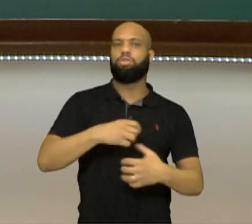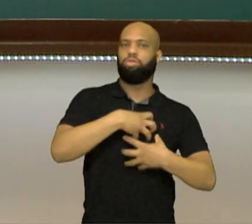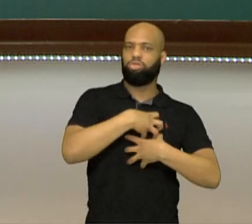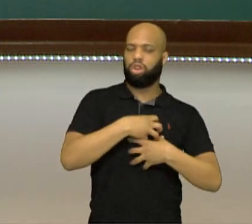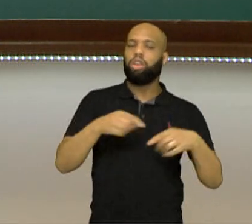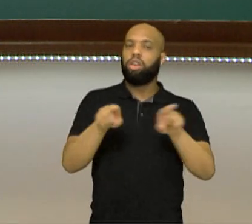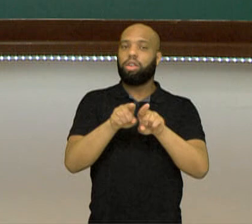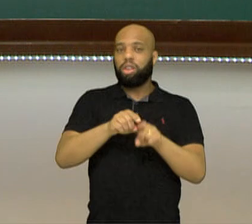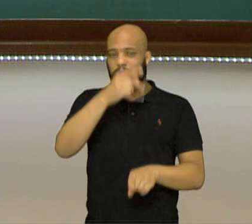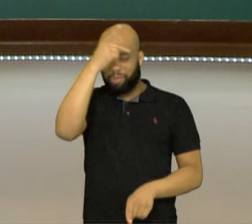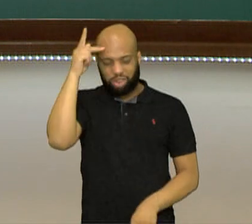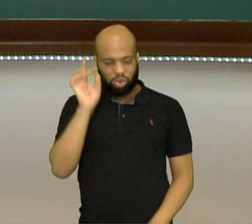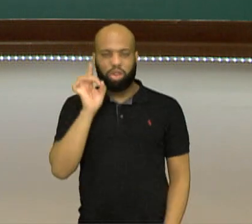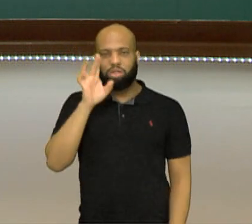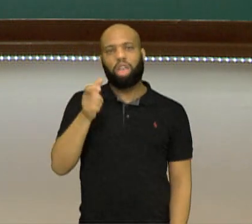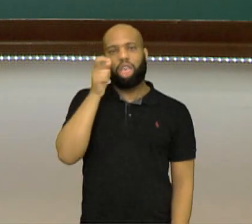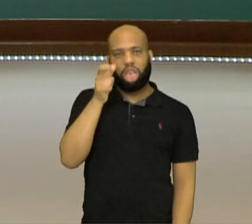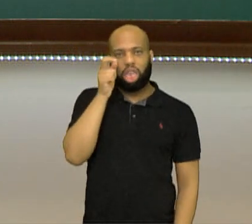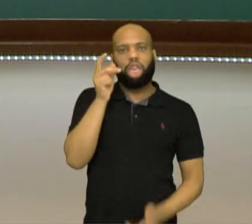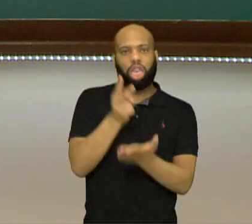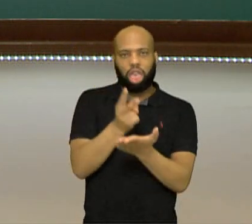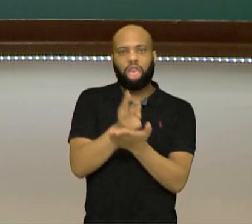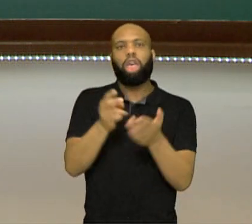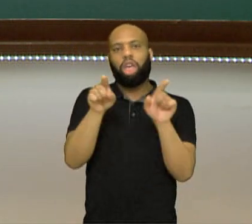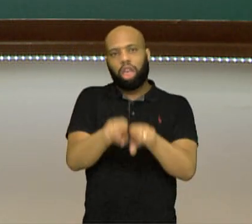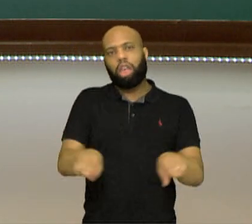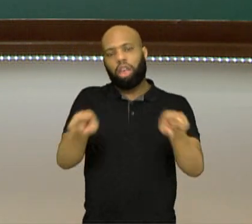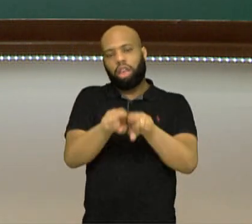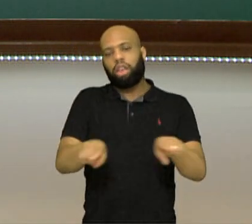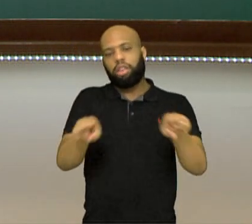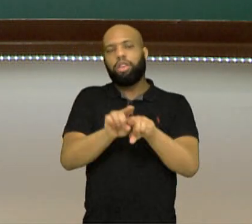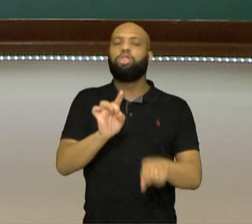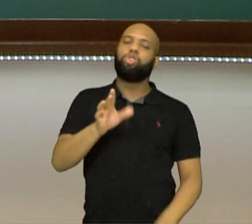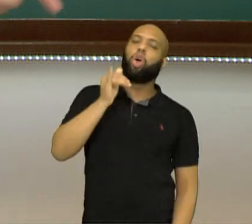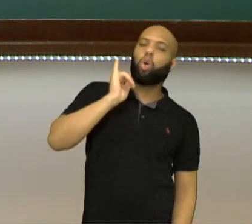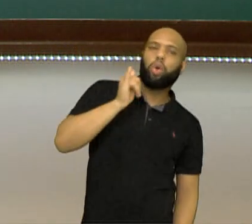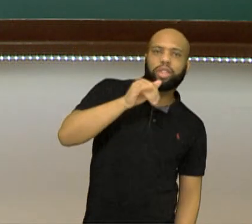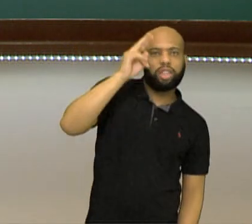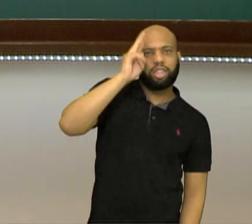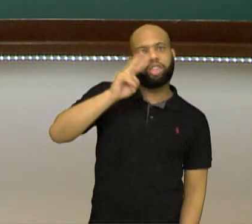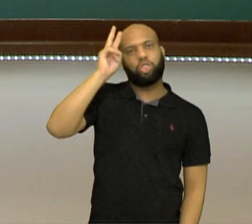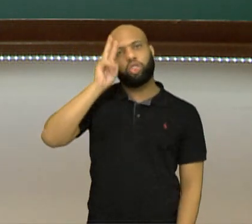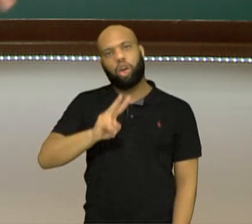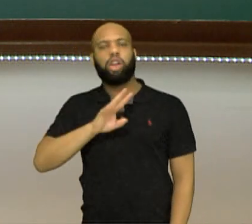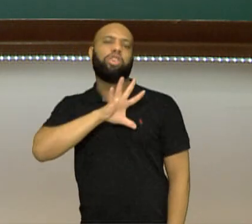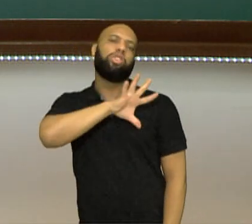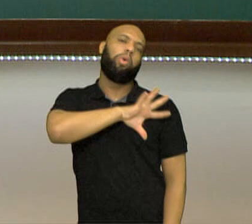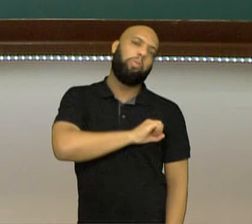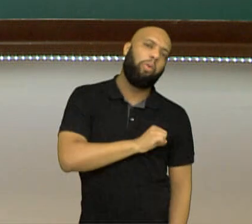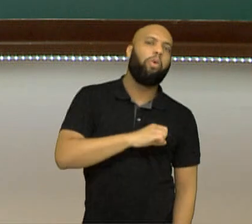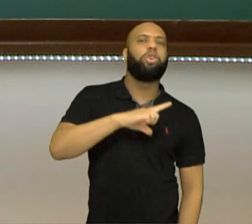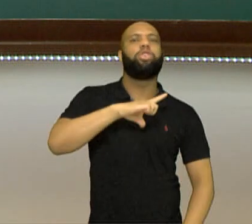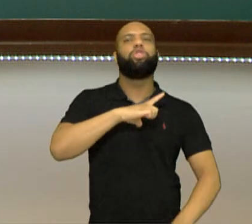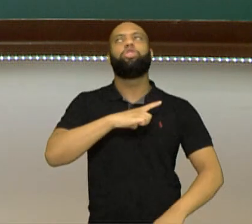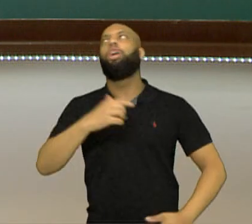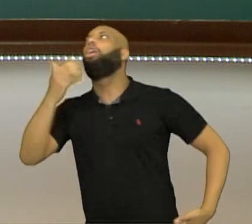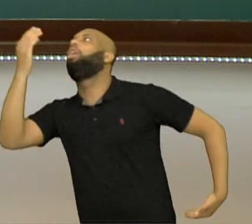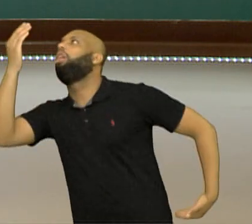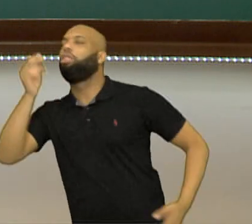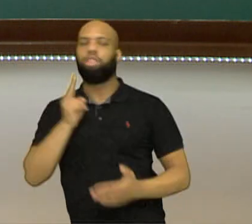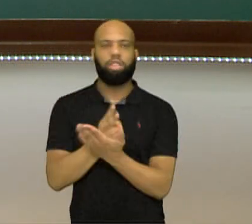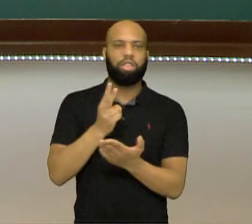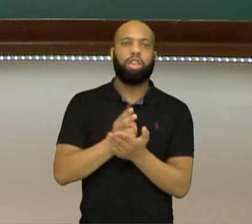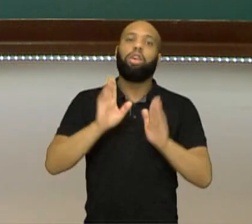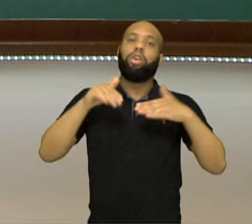já estavam cansadas de assistir balé contando histórias de amor, o bailarino na ponta, né? Então agora as